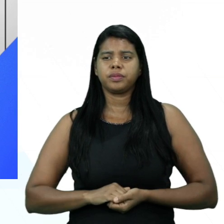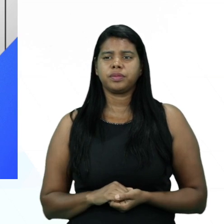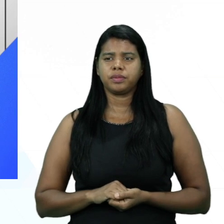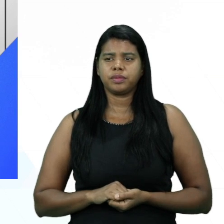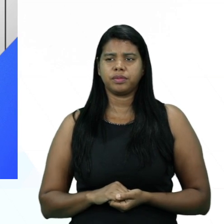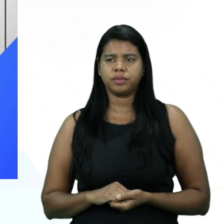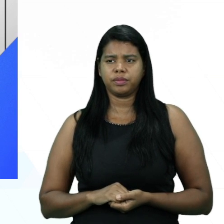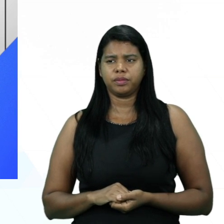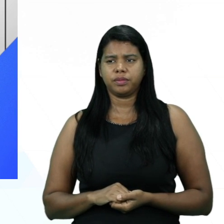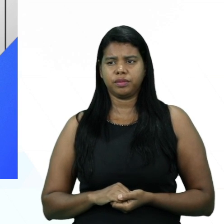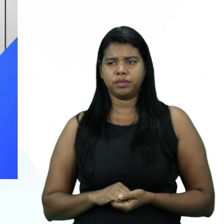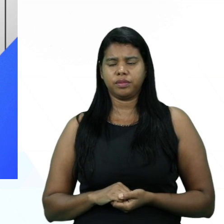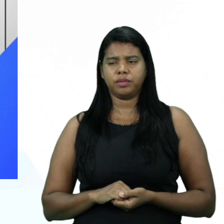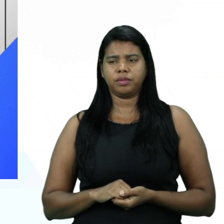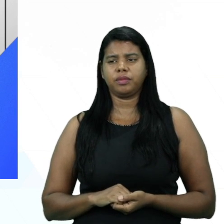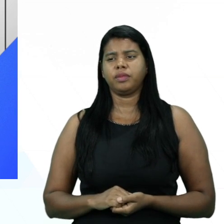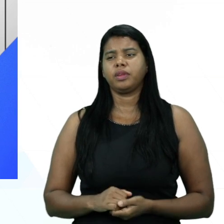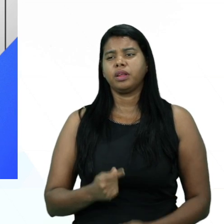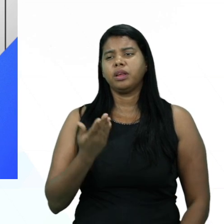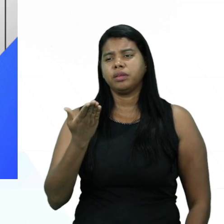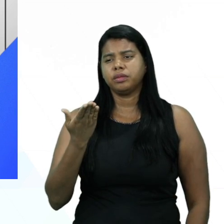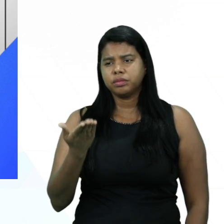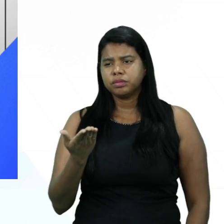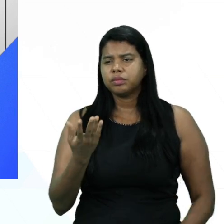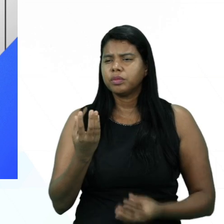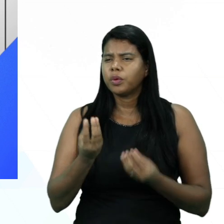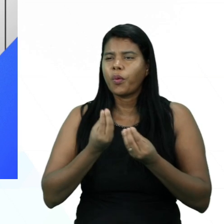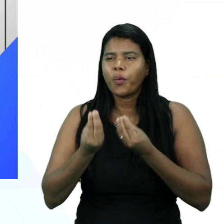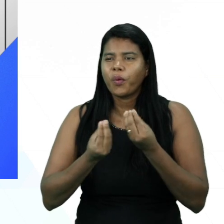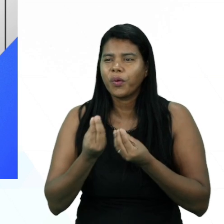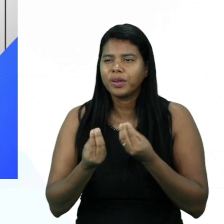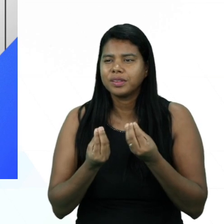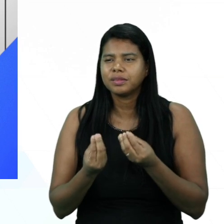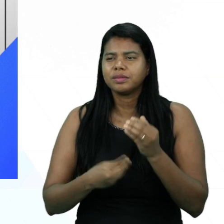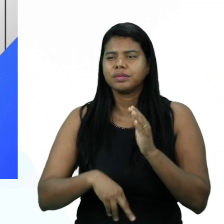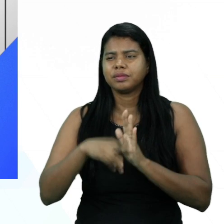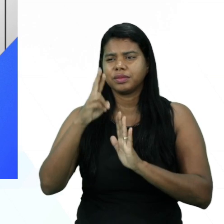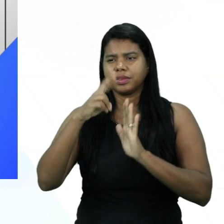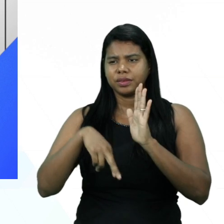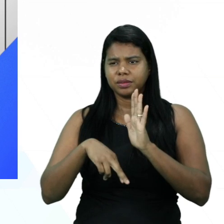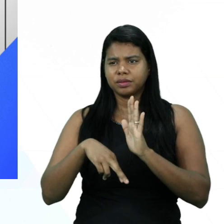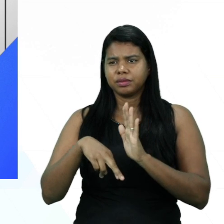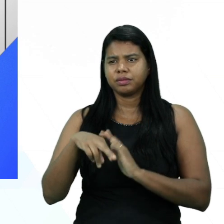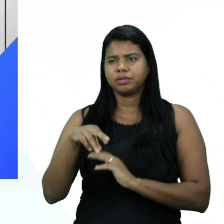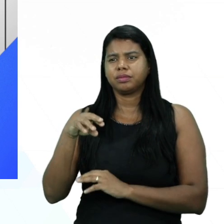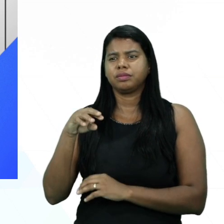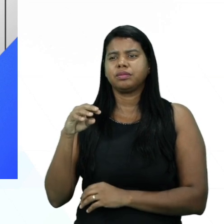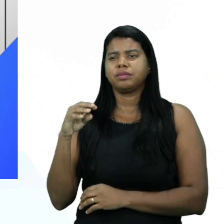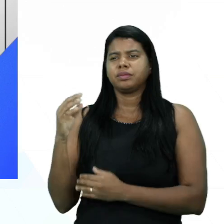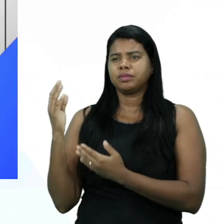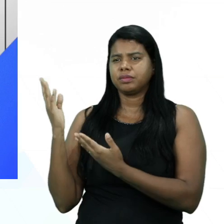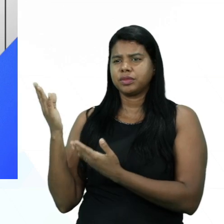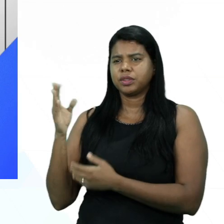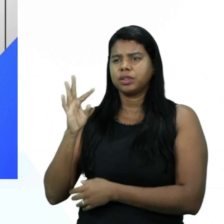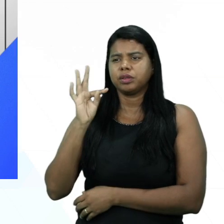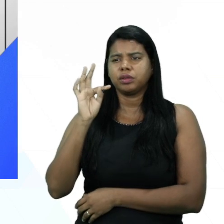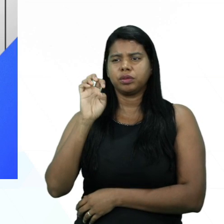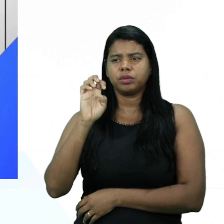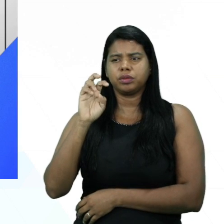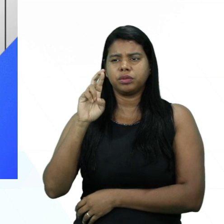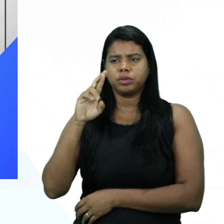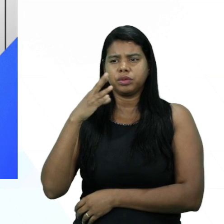Outra questão que nós vamos tratar com você é sobre o uso da regra dos terços. A regra dos terços é uma técnica